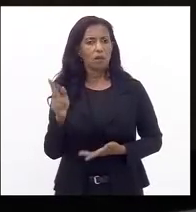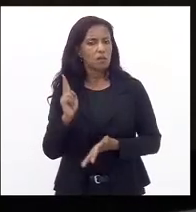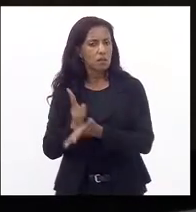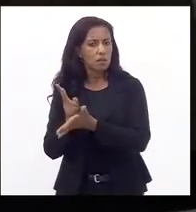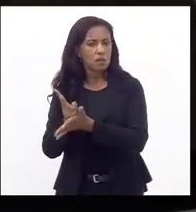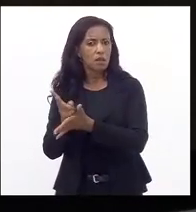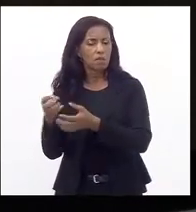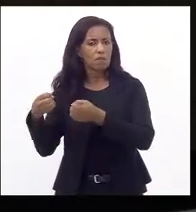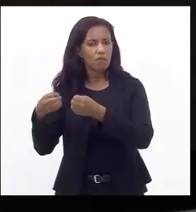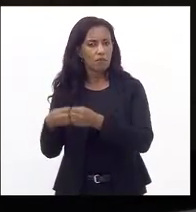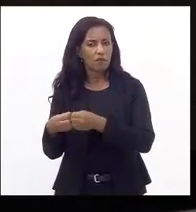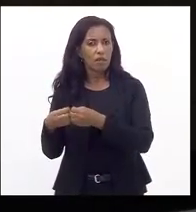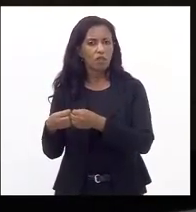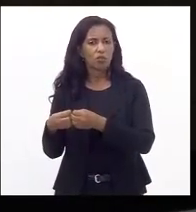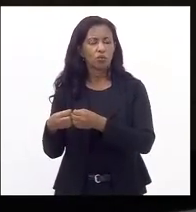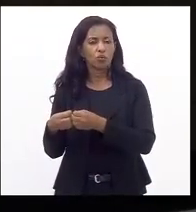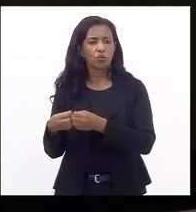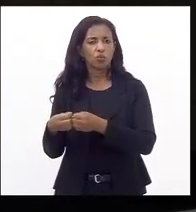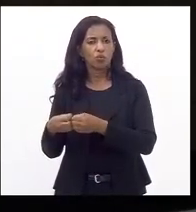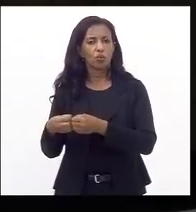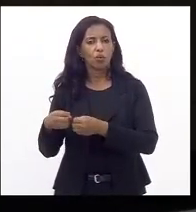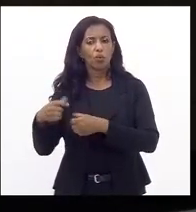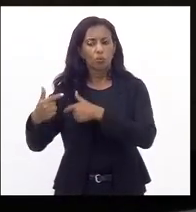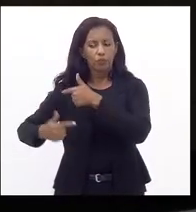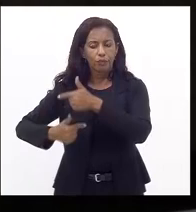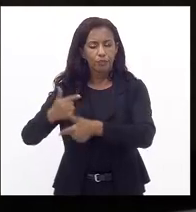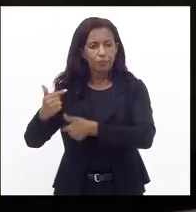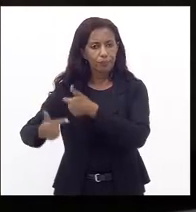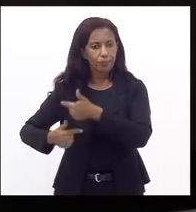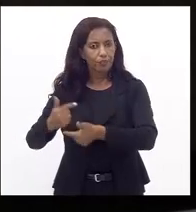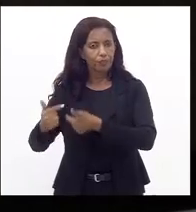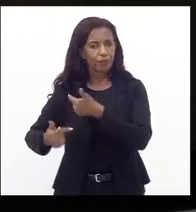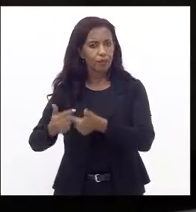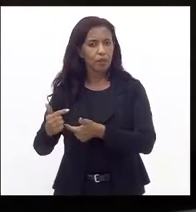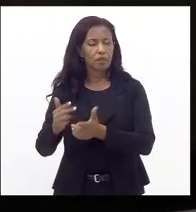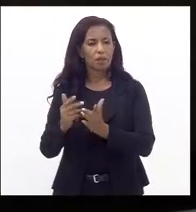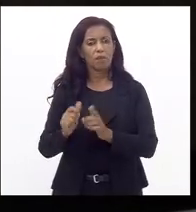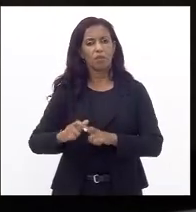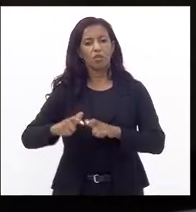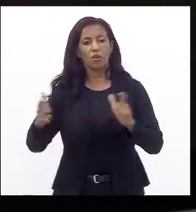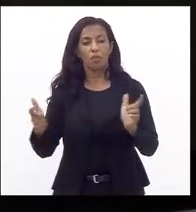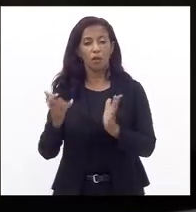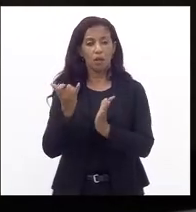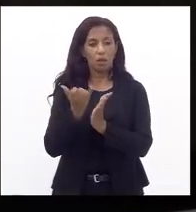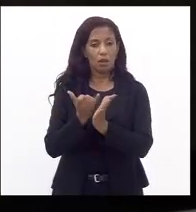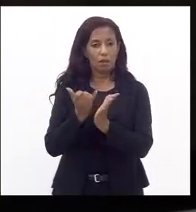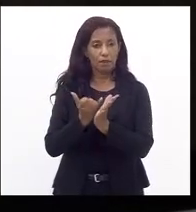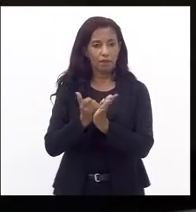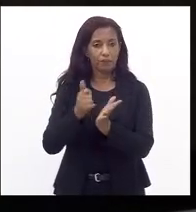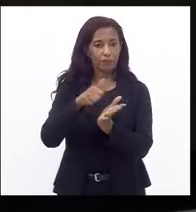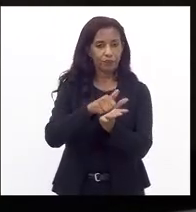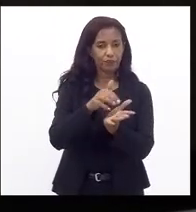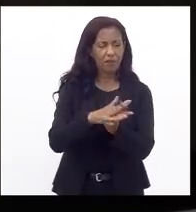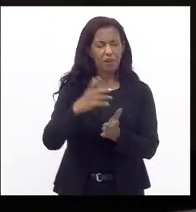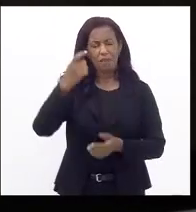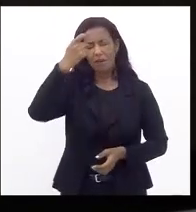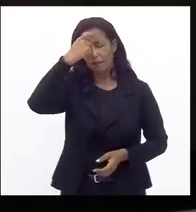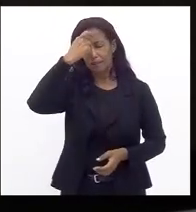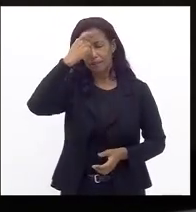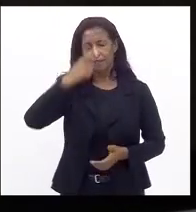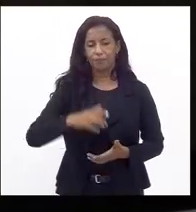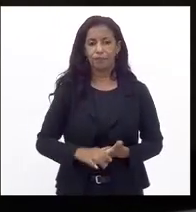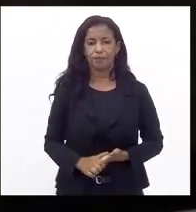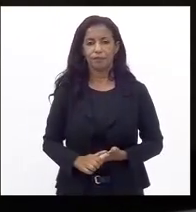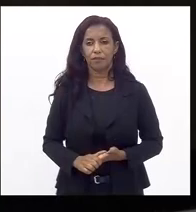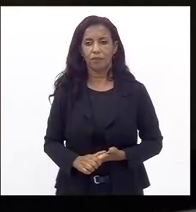na nos braços do Servidor a gente tenta aumentar a receita mas racionalmente